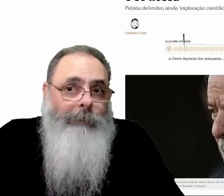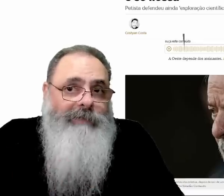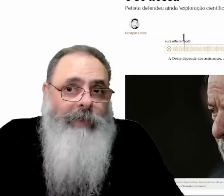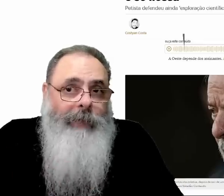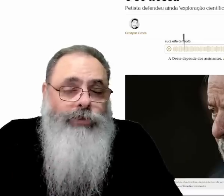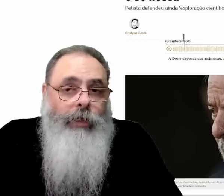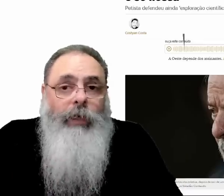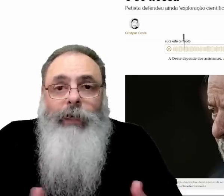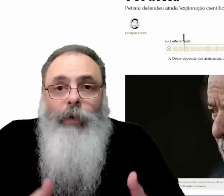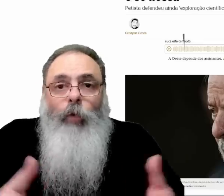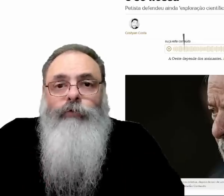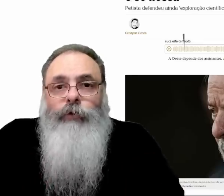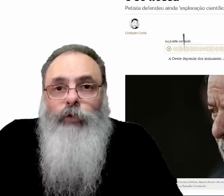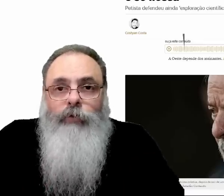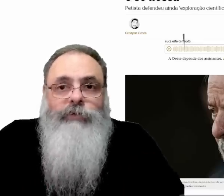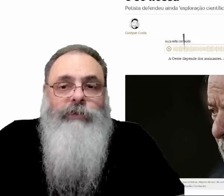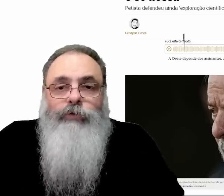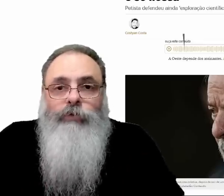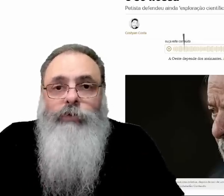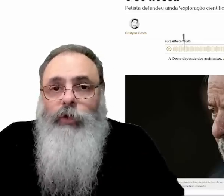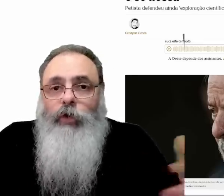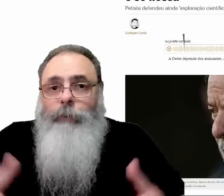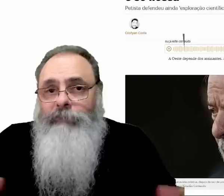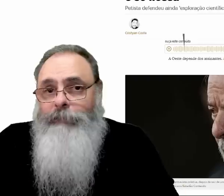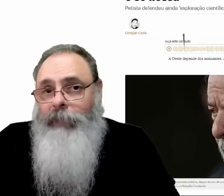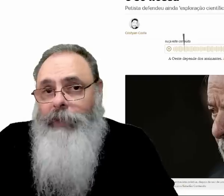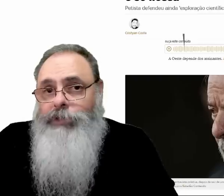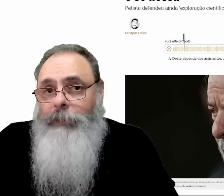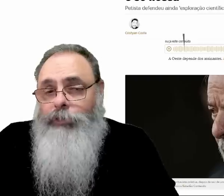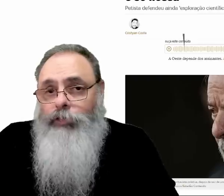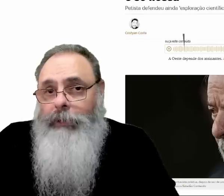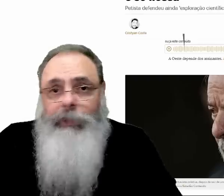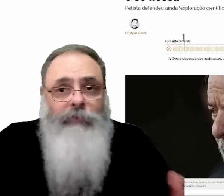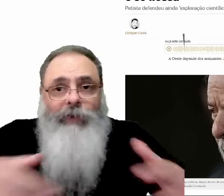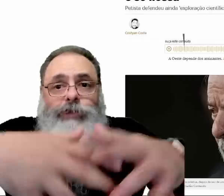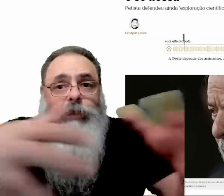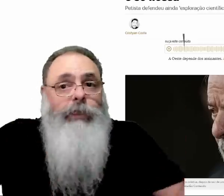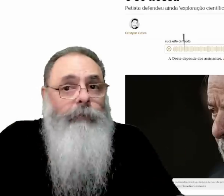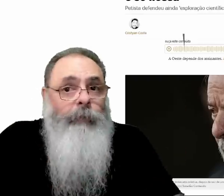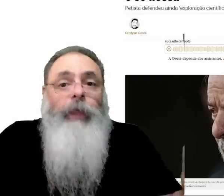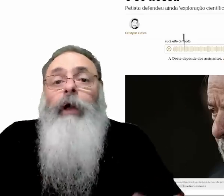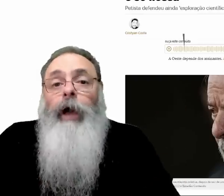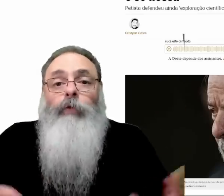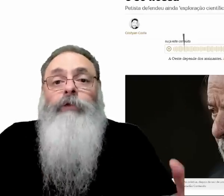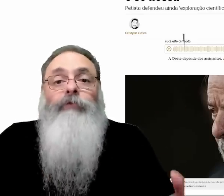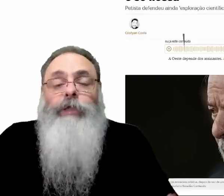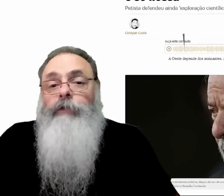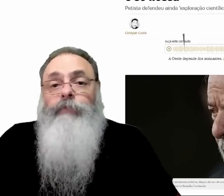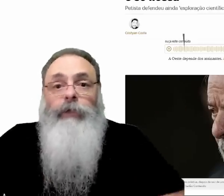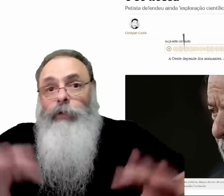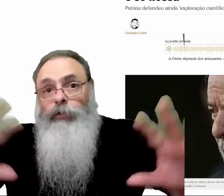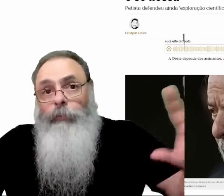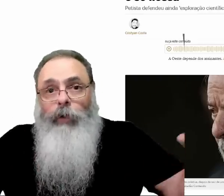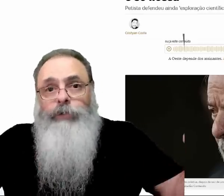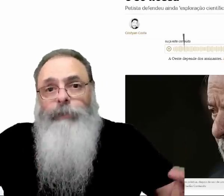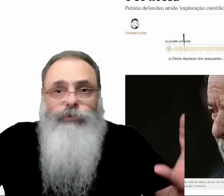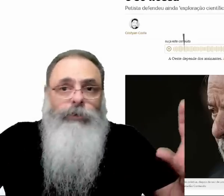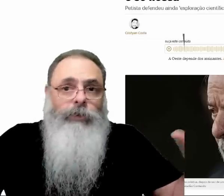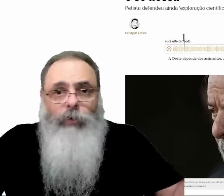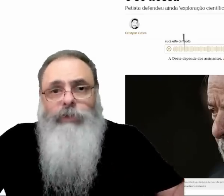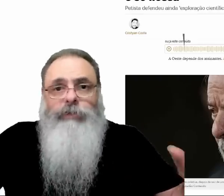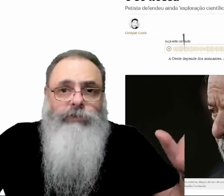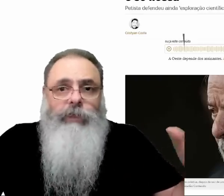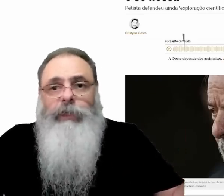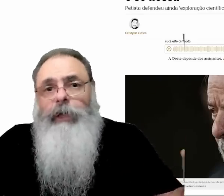aléssica porque basicamente ele convidou os Estados Unidos da Europa para invadir a Amazônia né invade aqui aí quando invadir ele fala não não pode